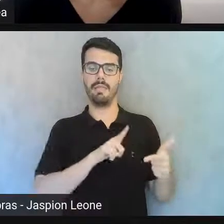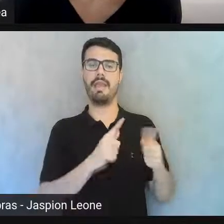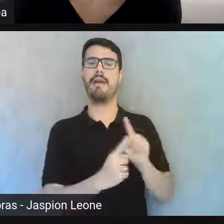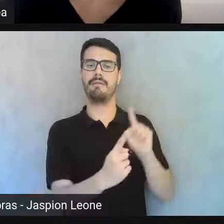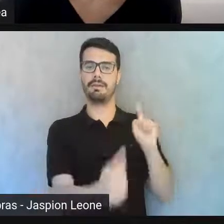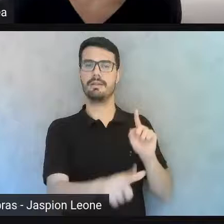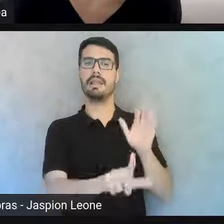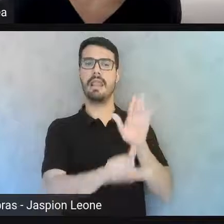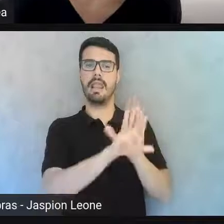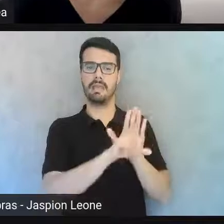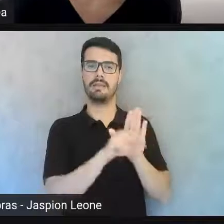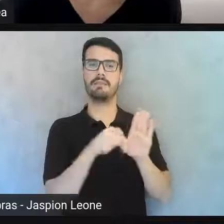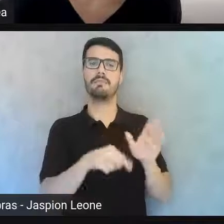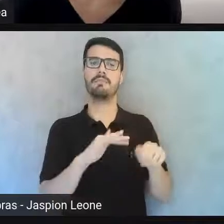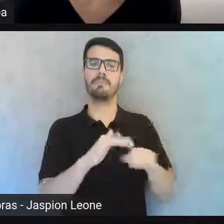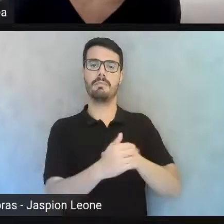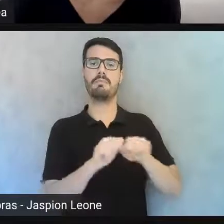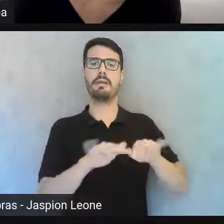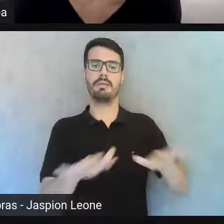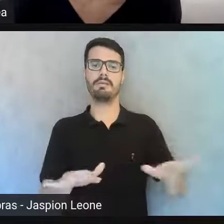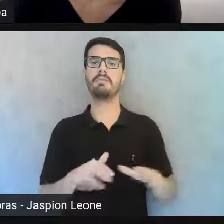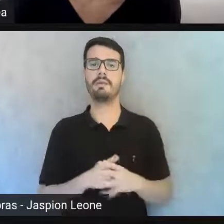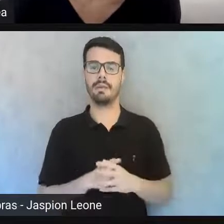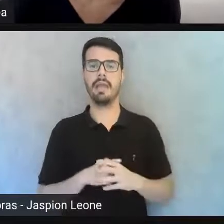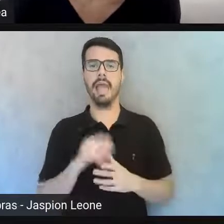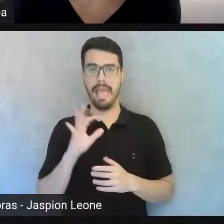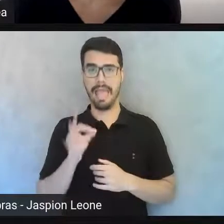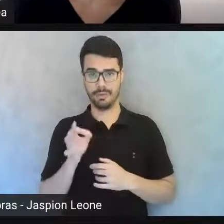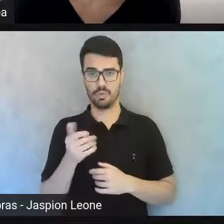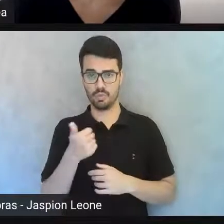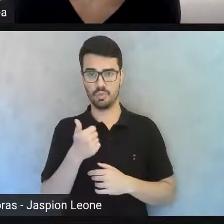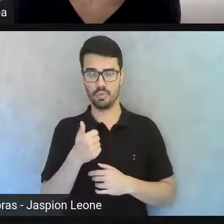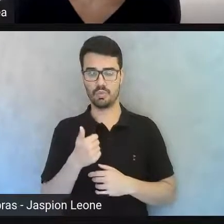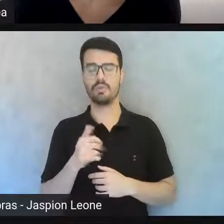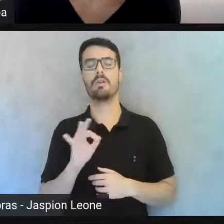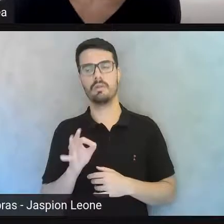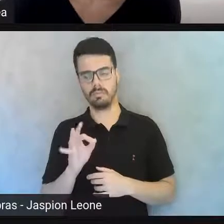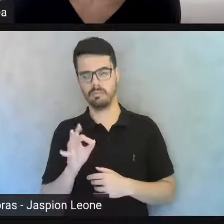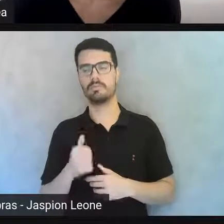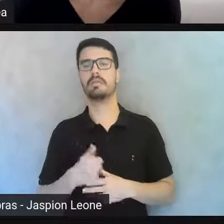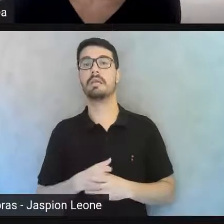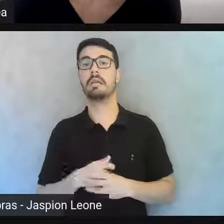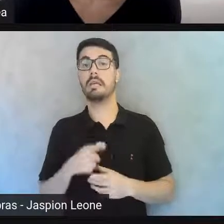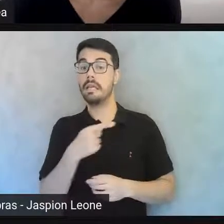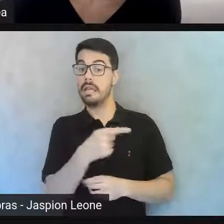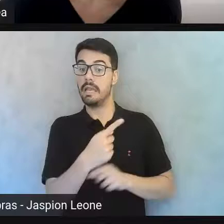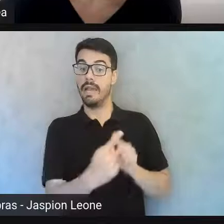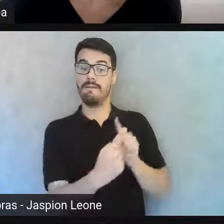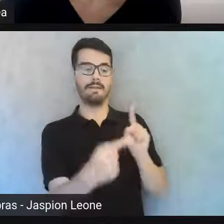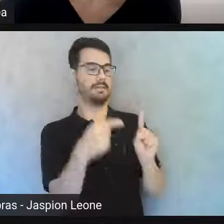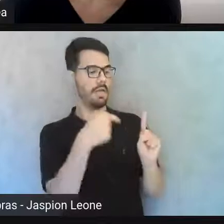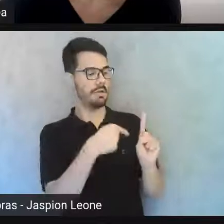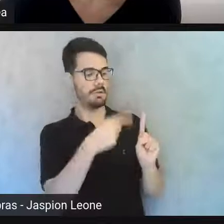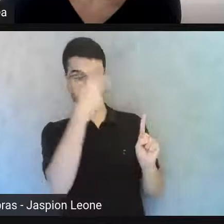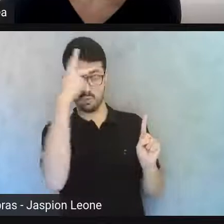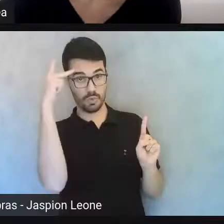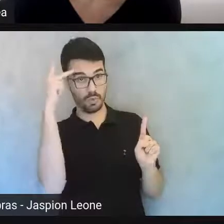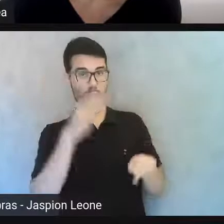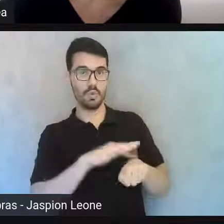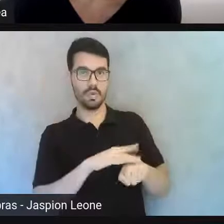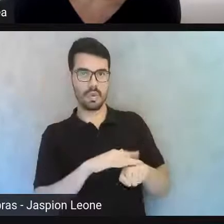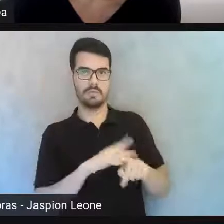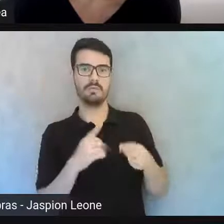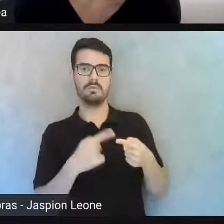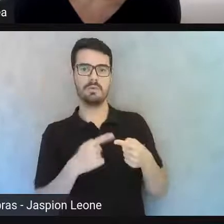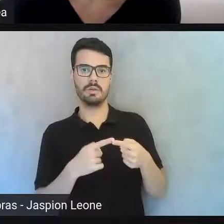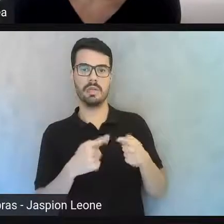previsto na legislação da pandemia, né? É isso. E ele tem que ser afastado, está previsto na legislação. Mas